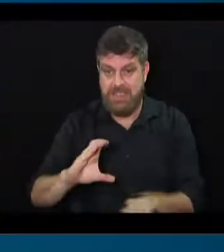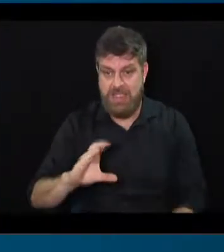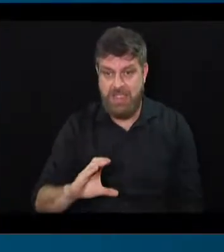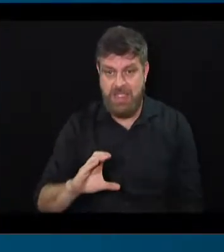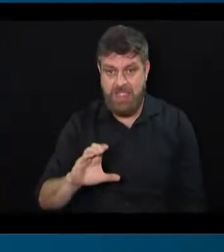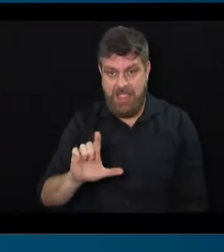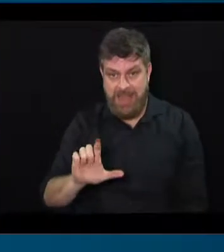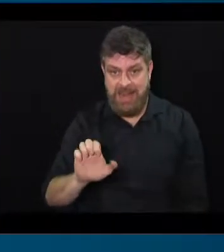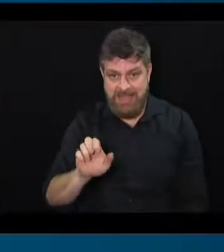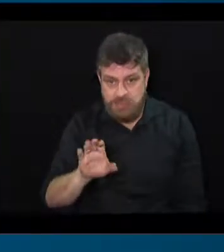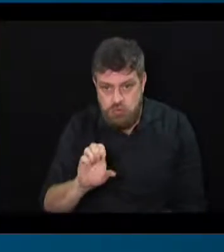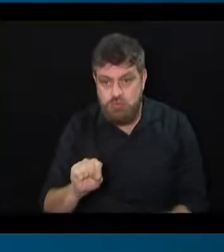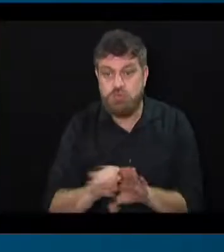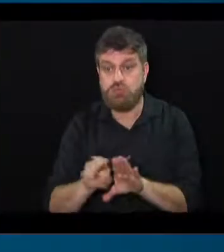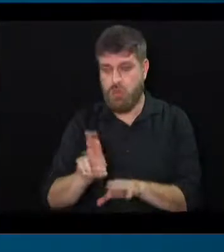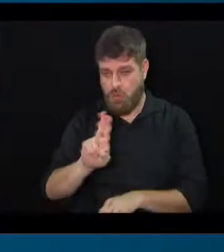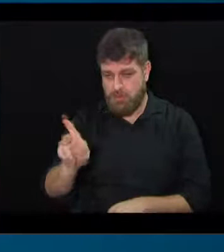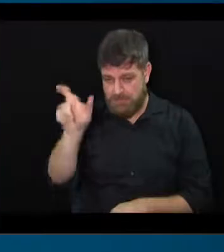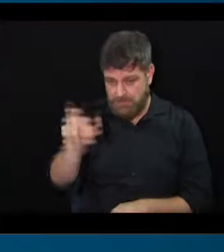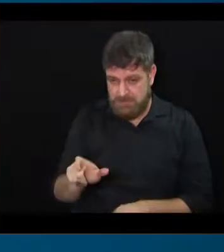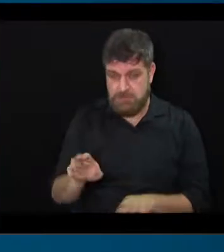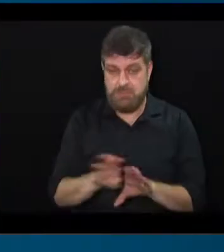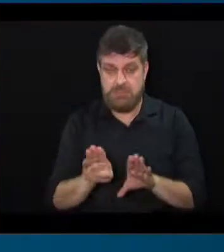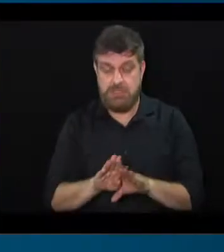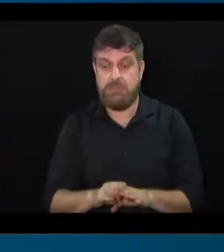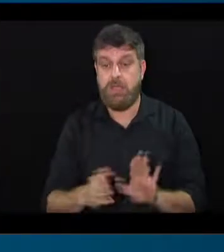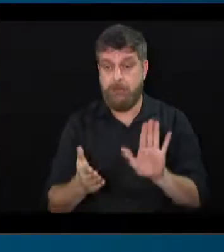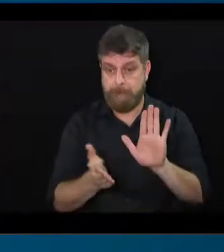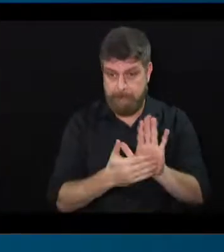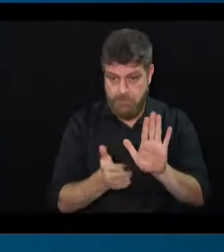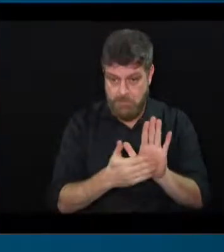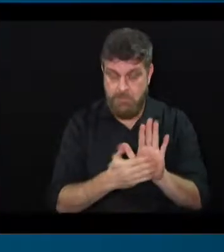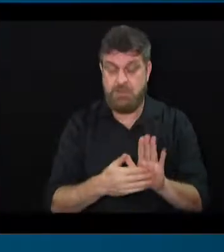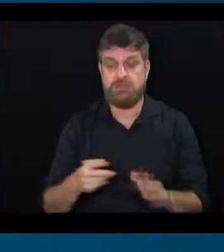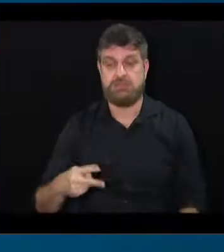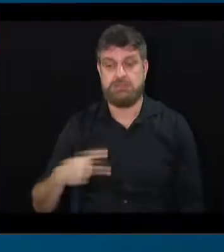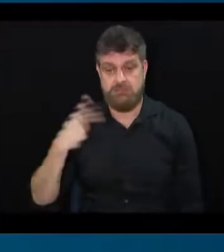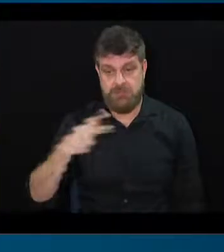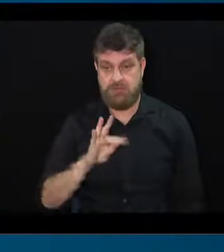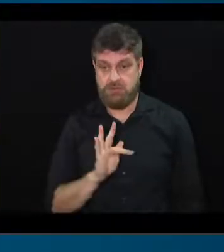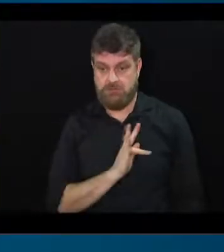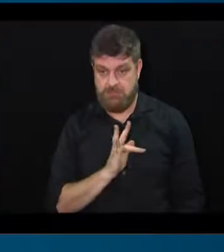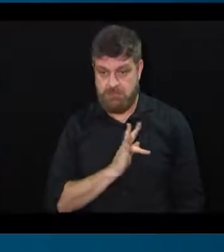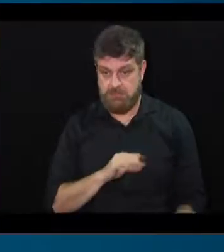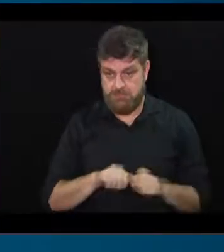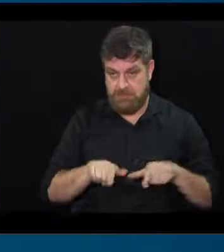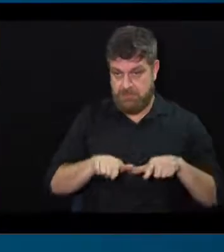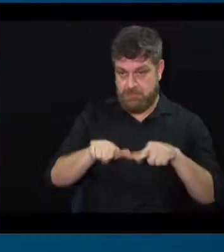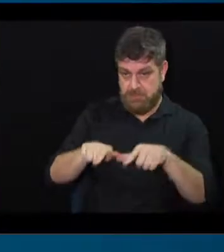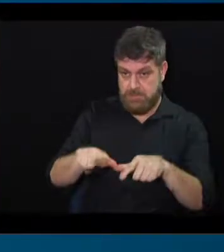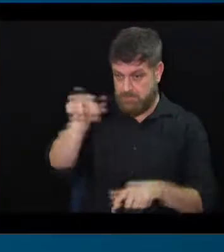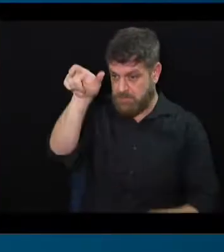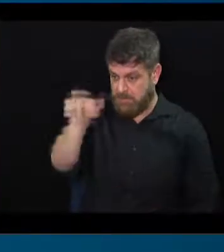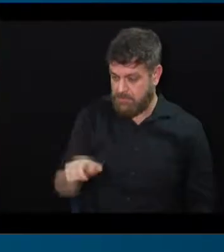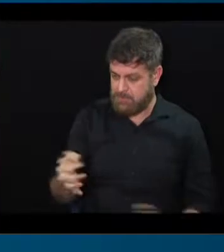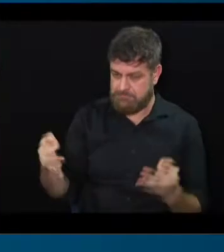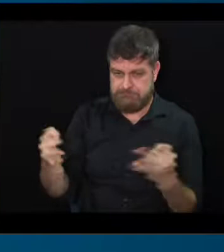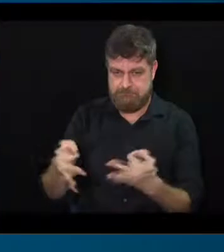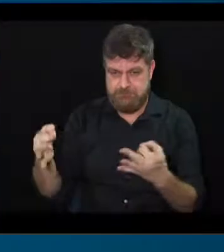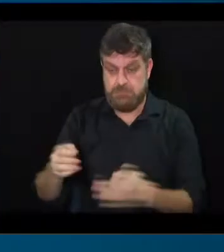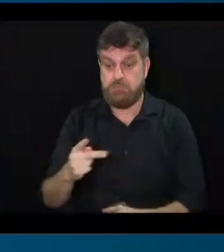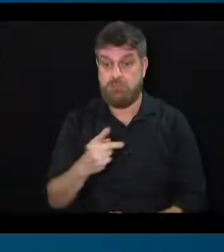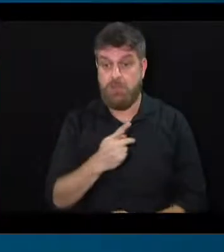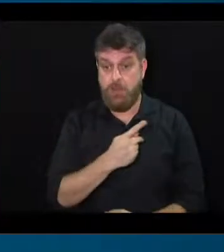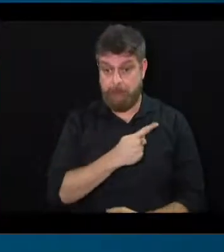Bezali. Em turno único foi aprovada outra proposta do parlamentar. Esta concede o diploma de mérito digno de honra a pastor